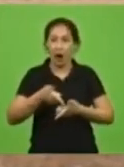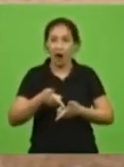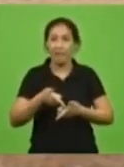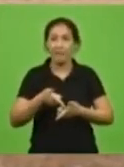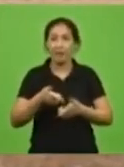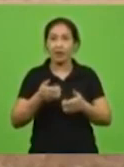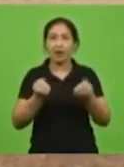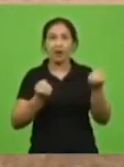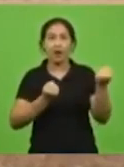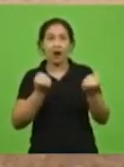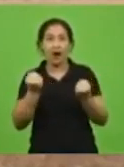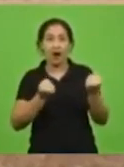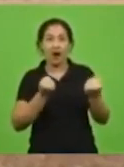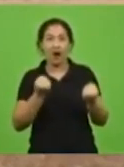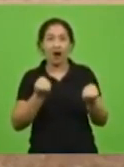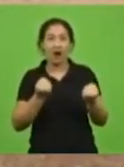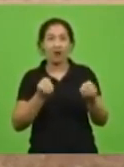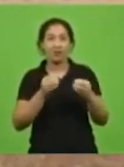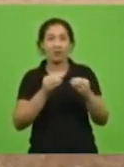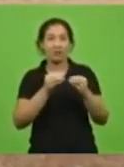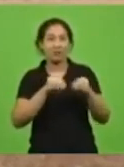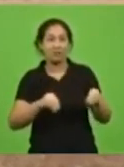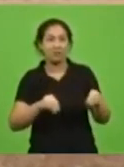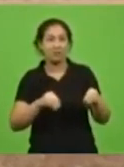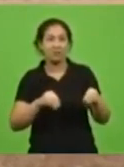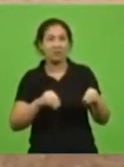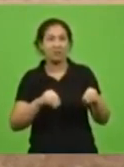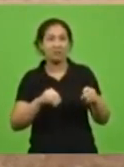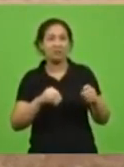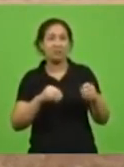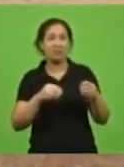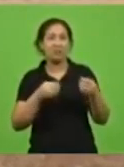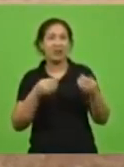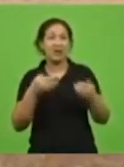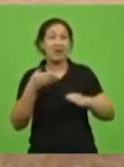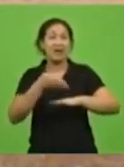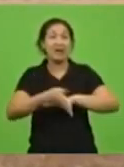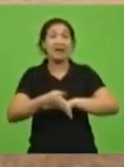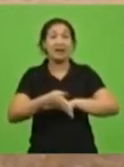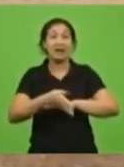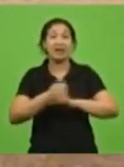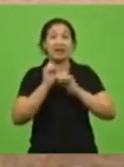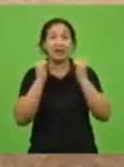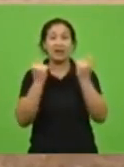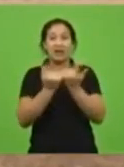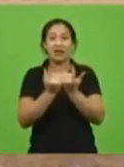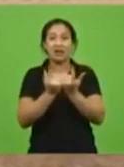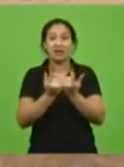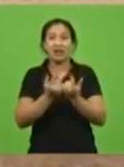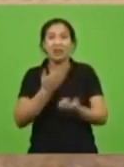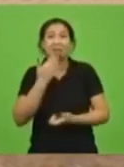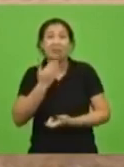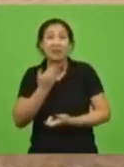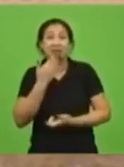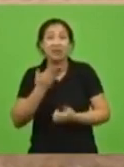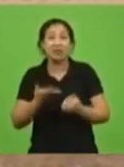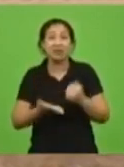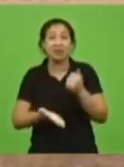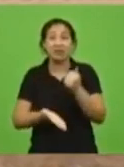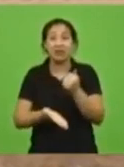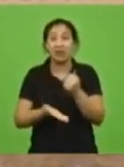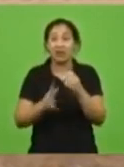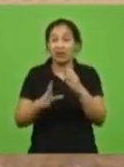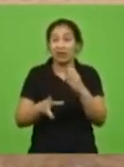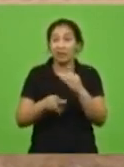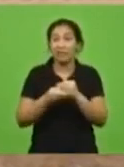sucateados, que eles têm que vir aqui na LESC mendigar emenda parlamentar para conseguir aquilo que deveria